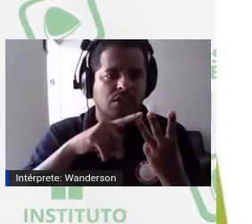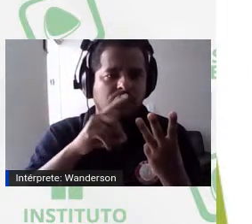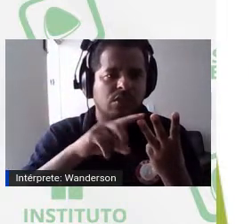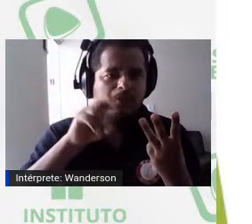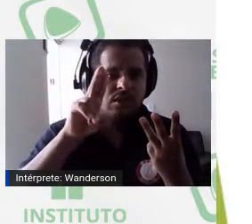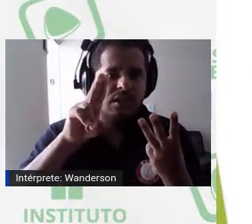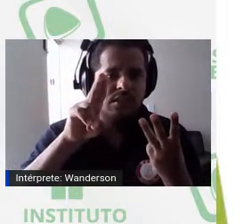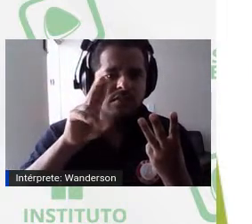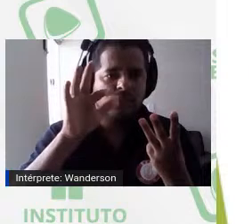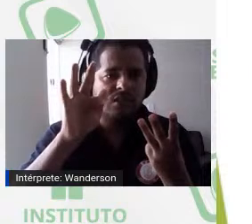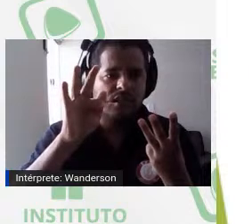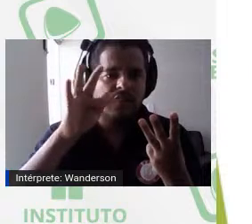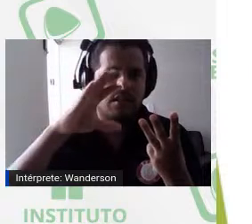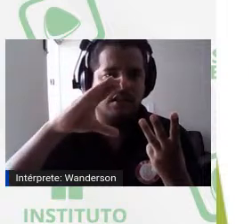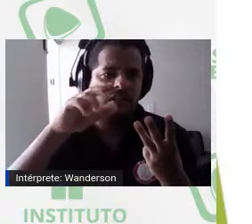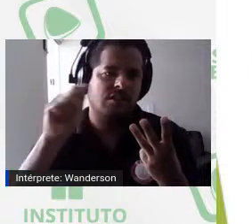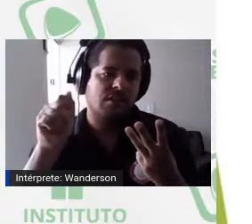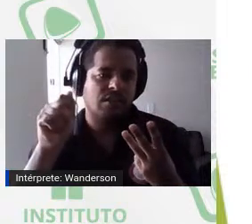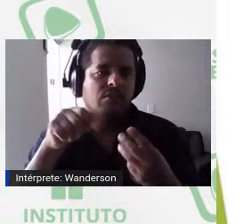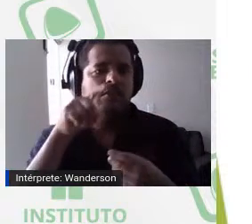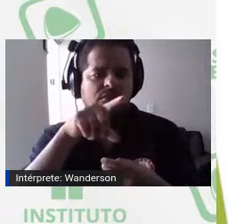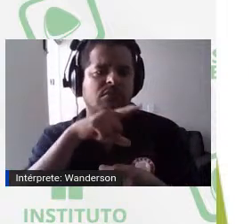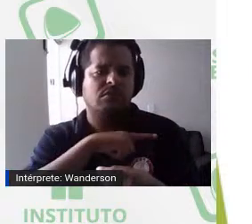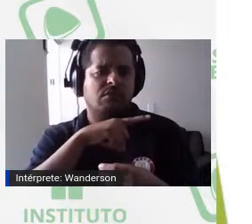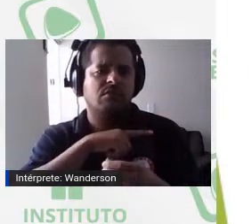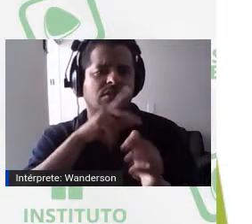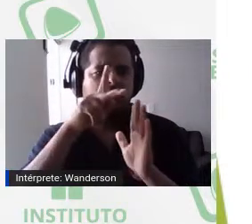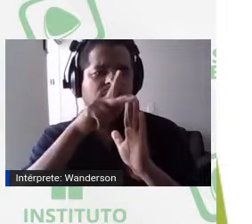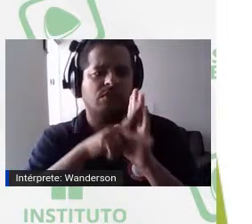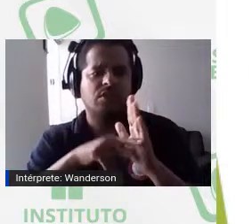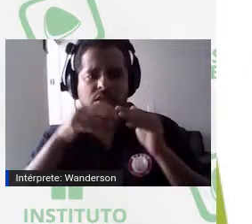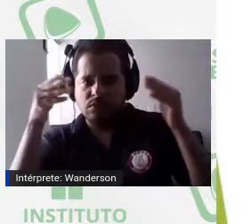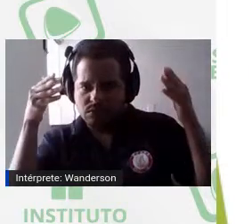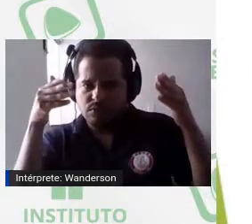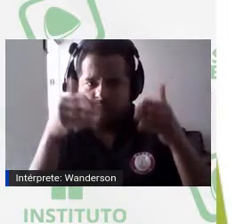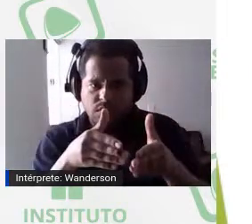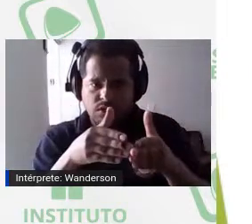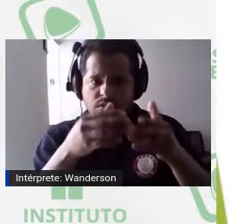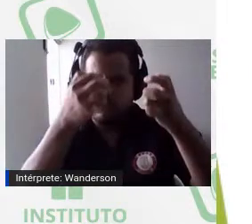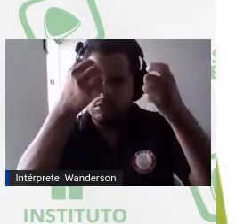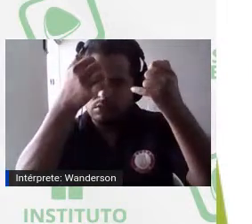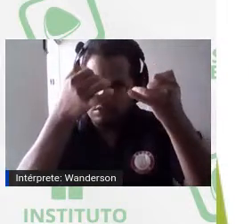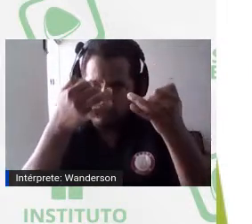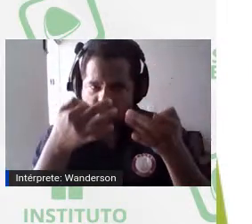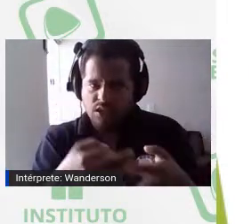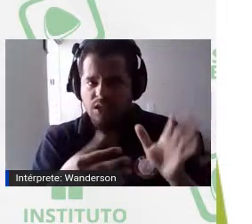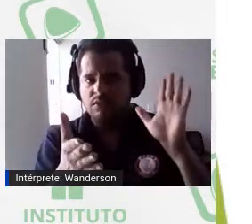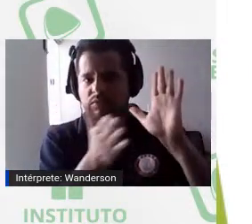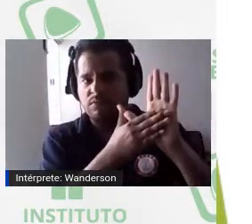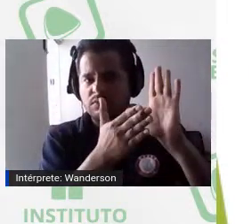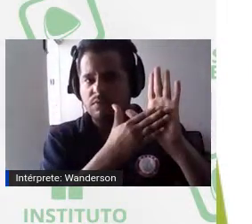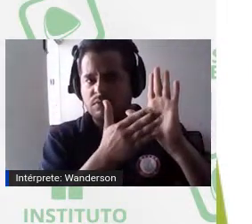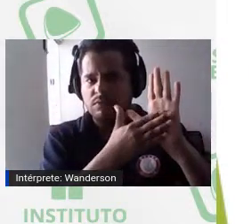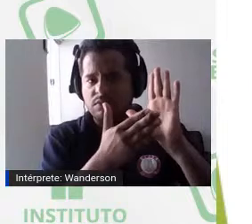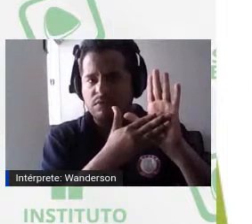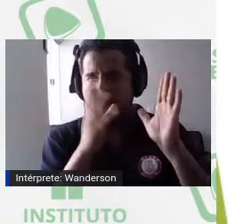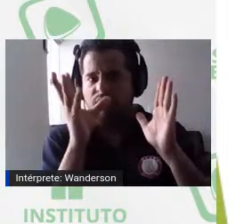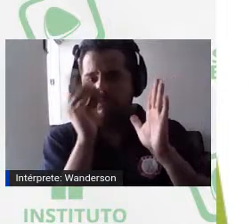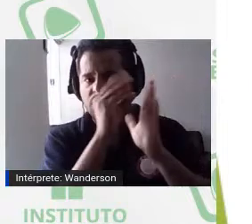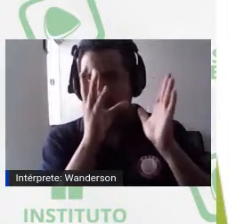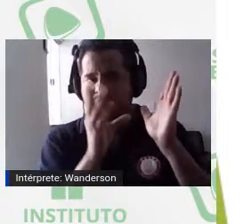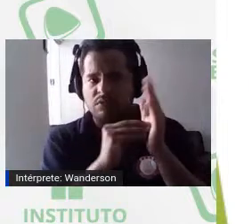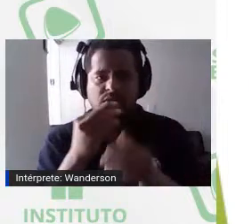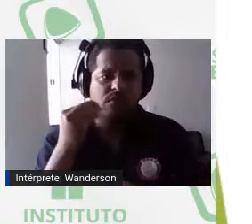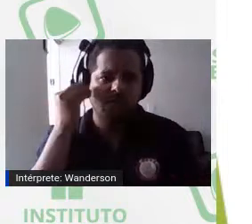Catalão. Faz parte de um projeto que visa explicar e relatar experiências da perspectiva do